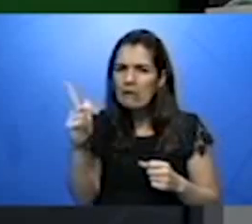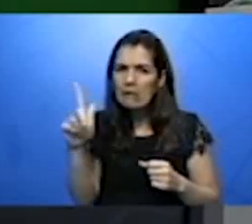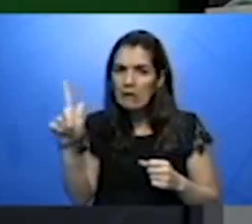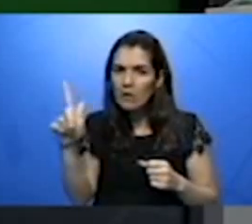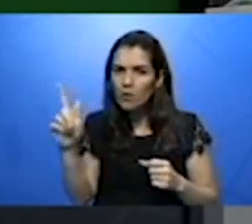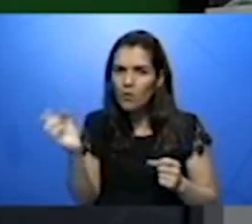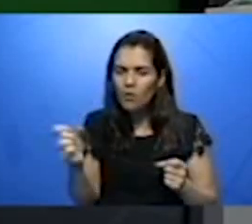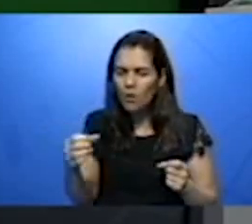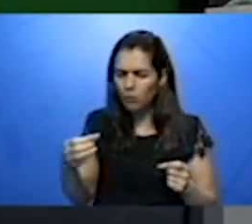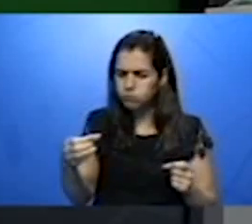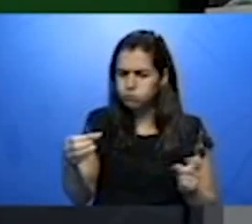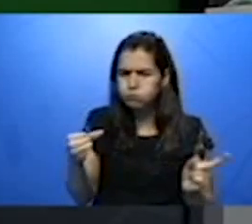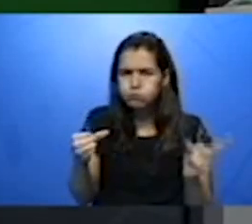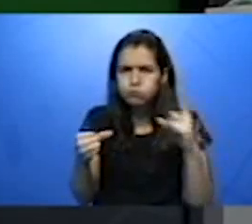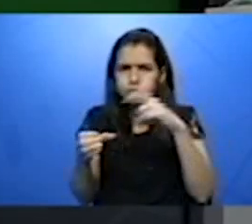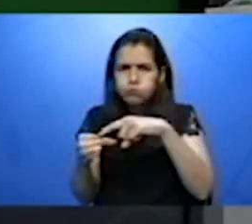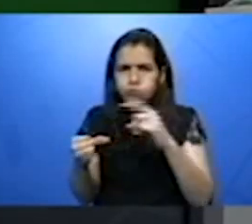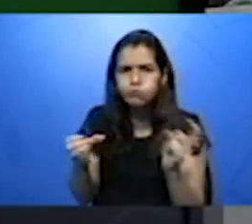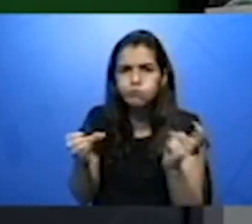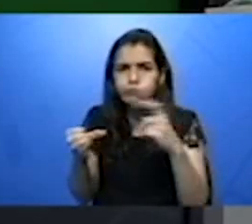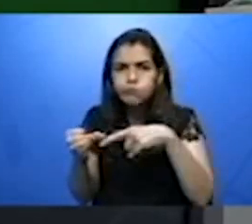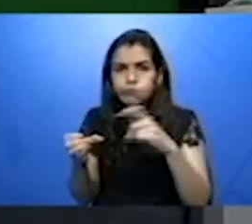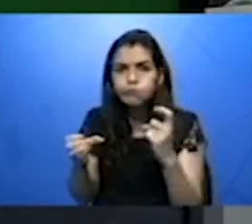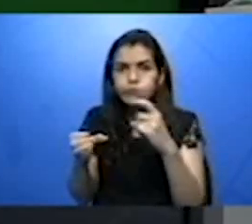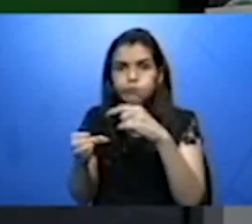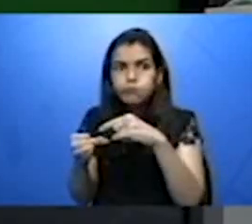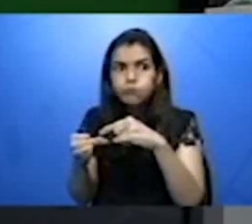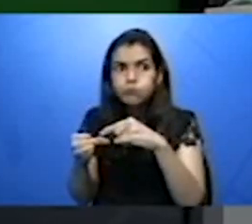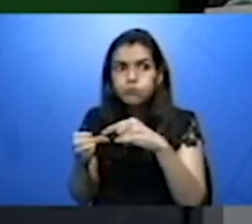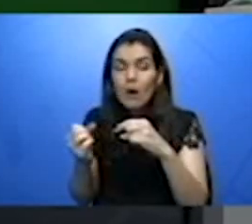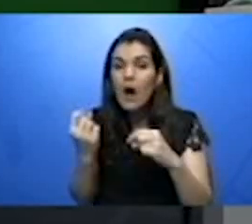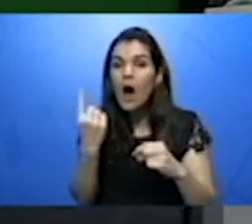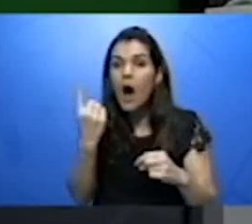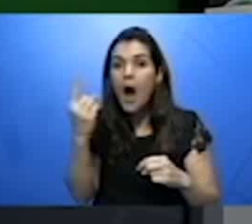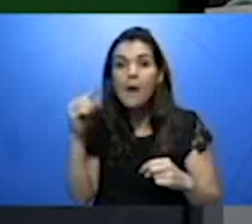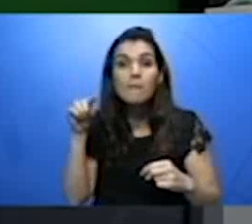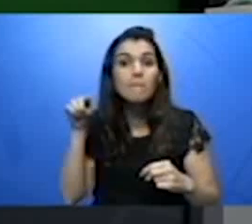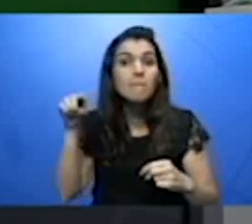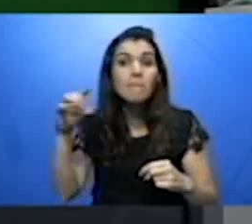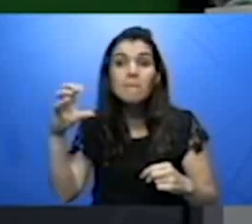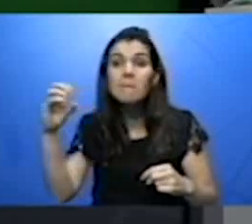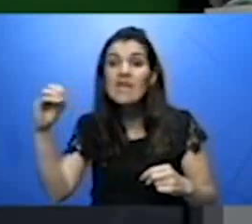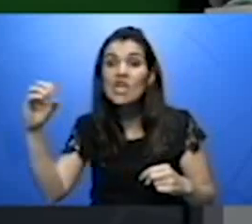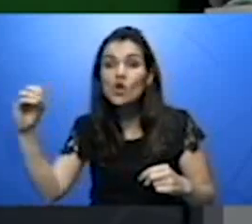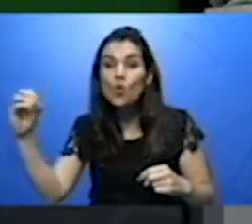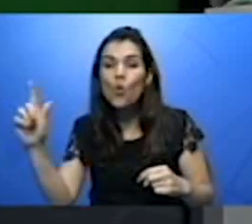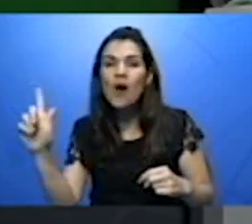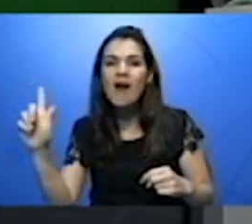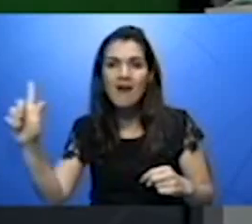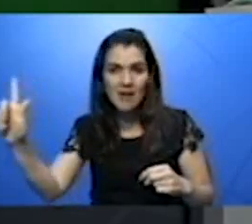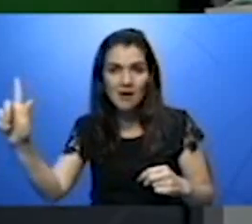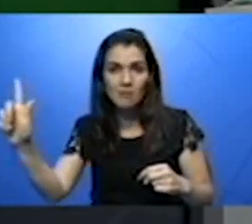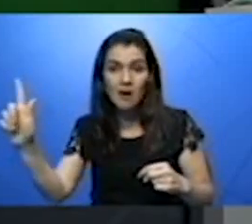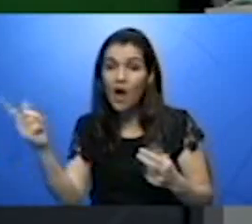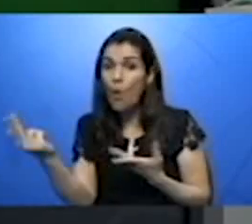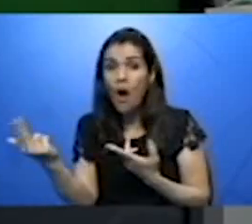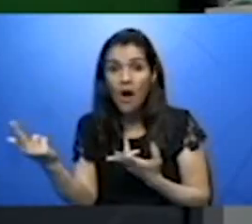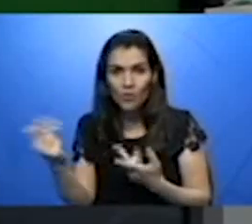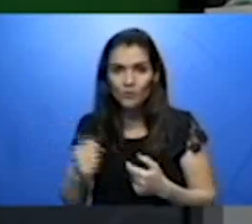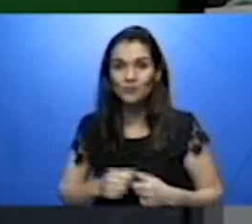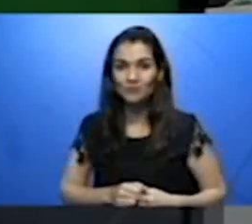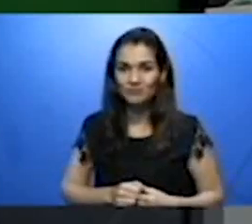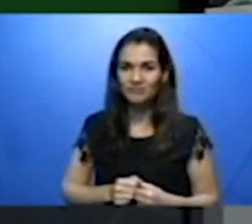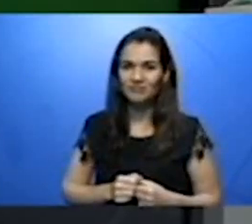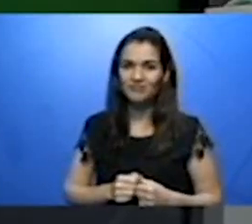então se você ler em algum exercício 1000 gramas é a mesma coisa do que um quilograma